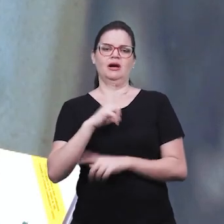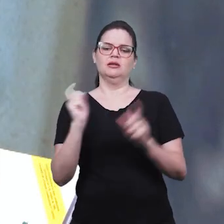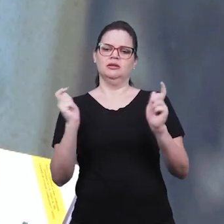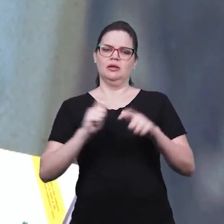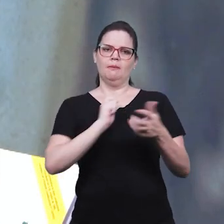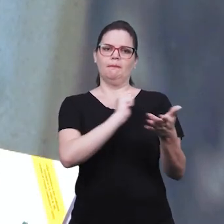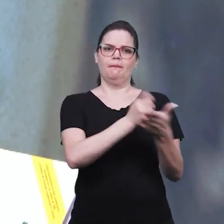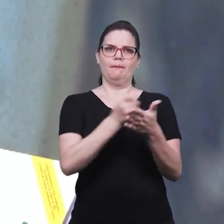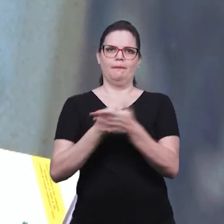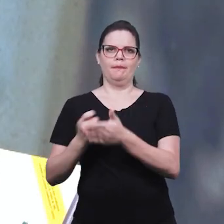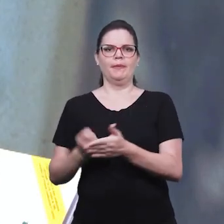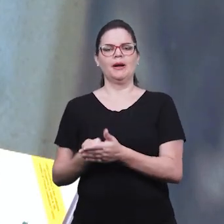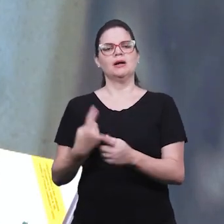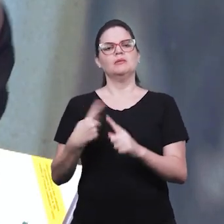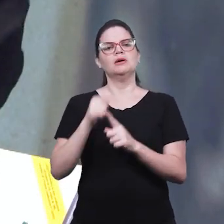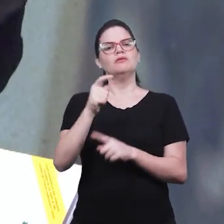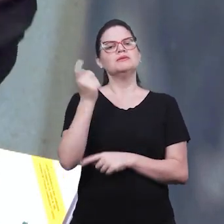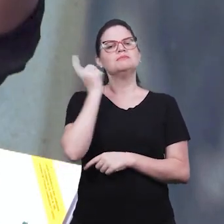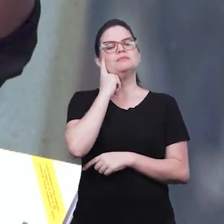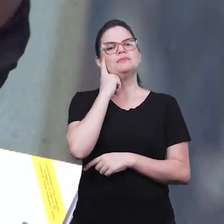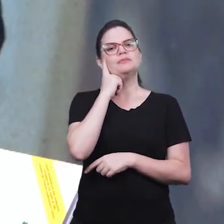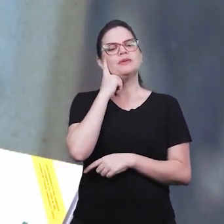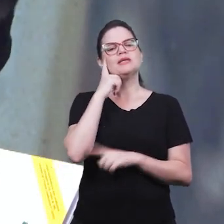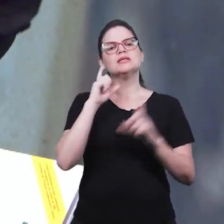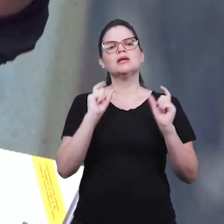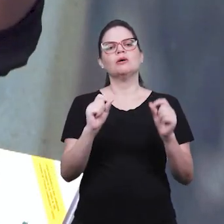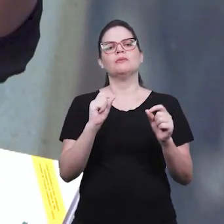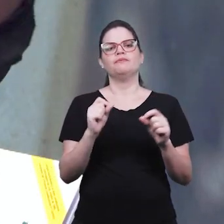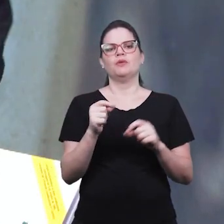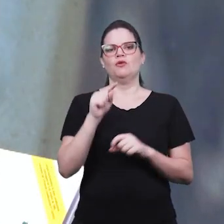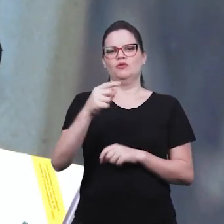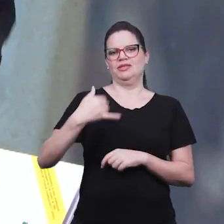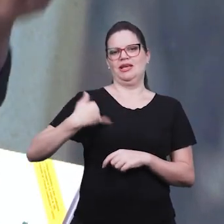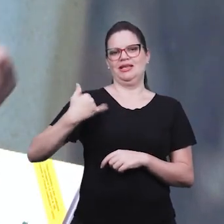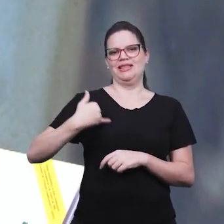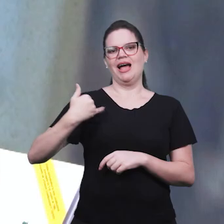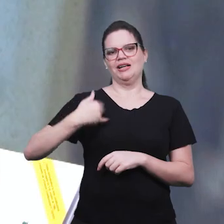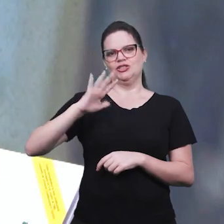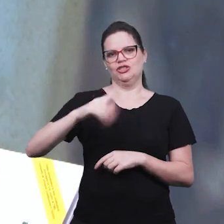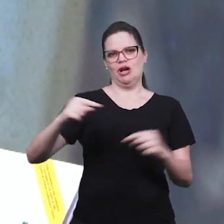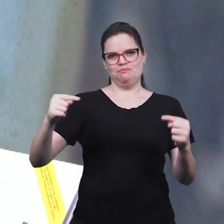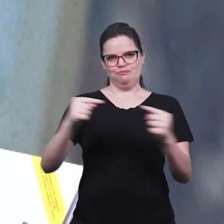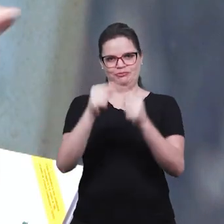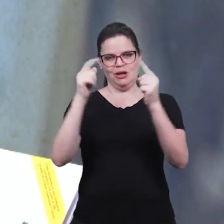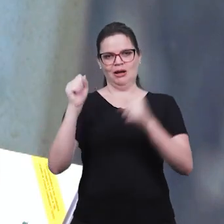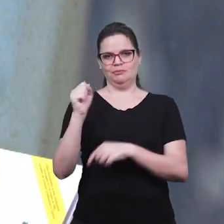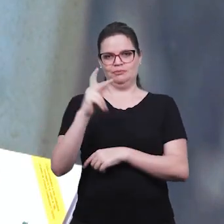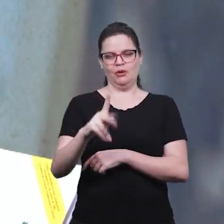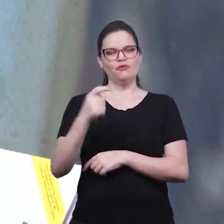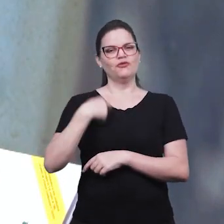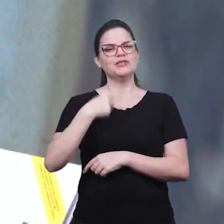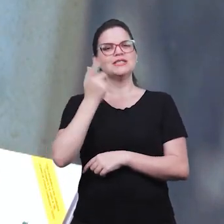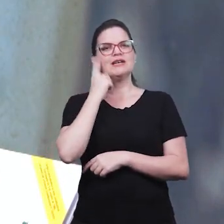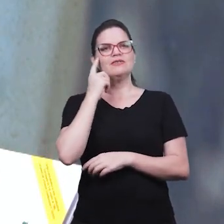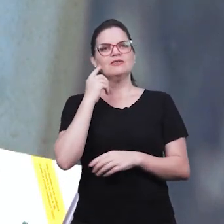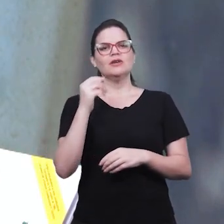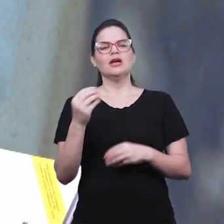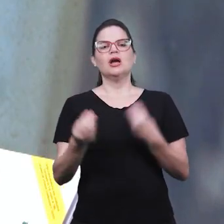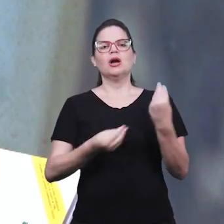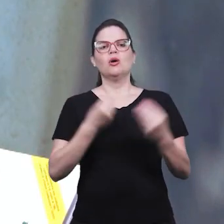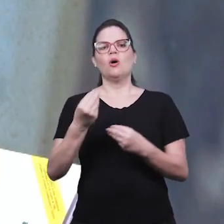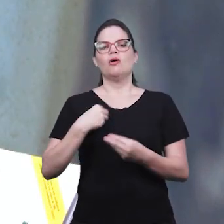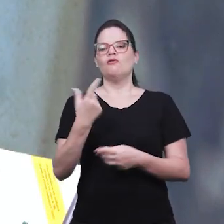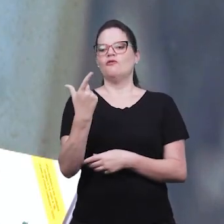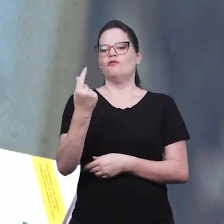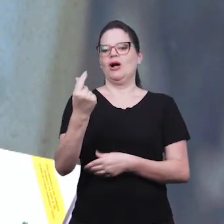já é também um meio para você prever quando você tiver a idade, né, a aposentadoria, e ter um